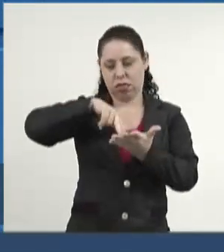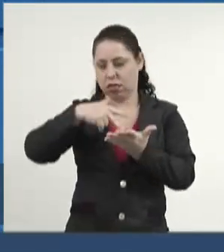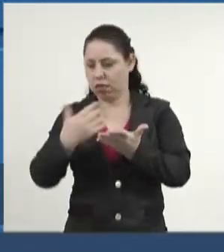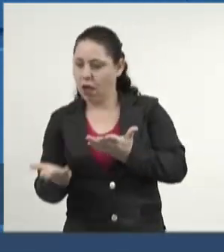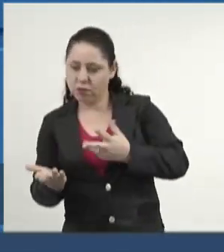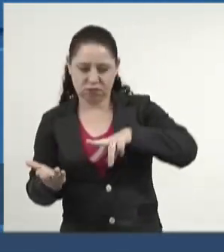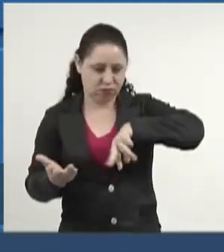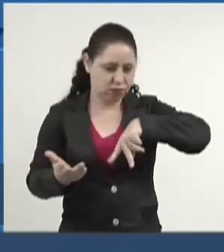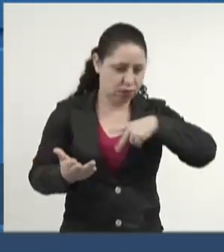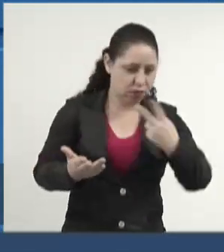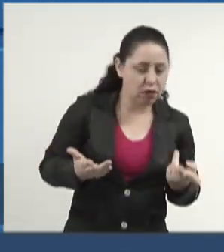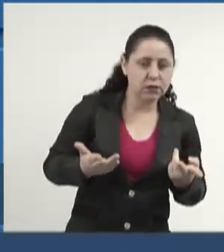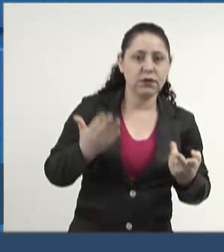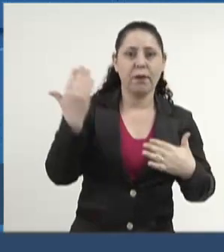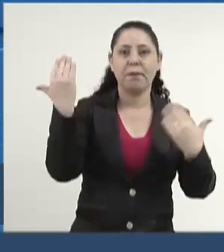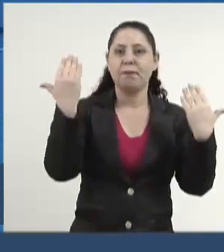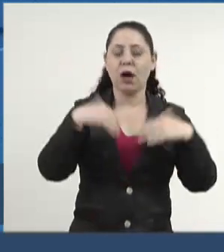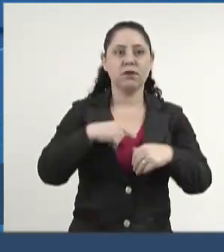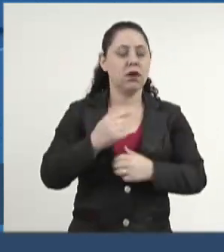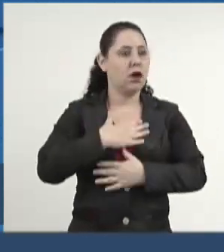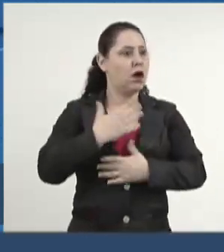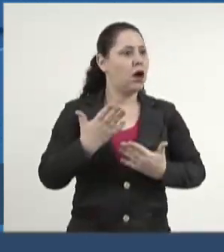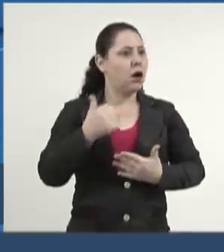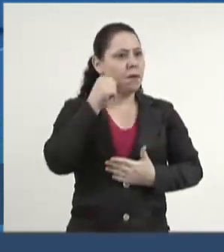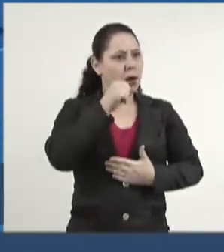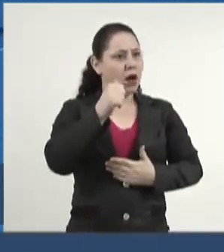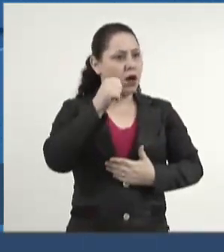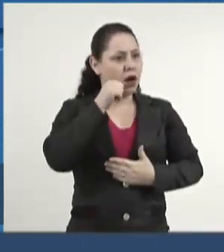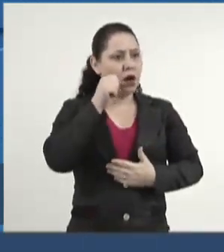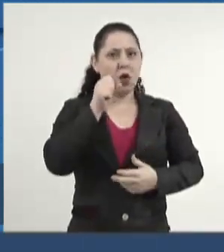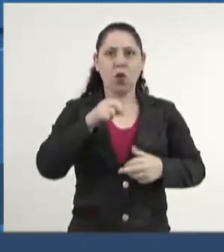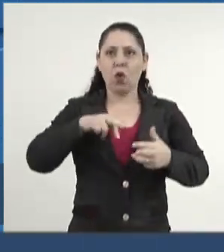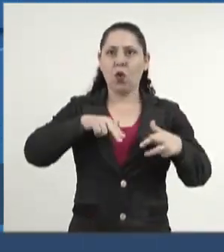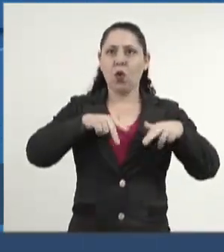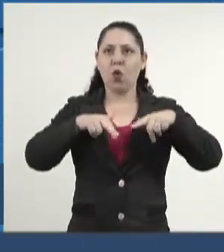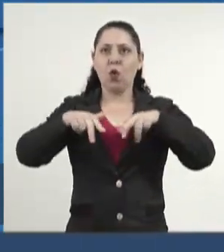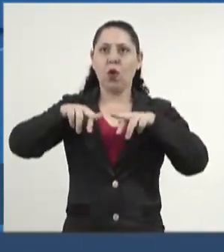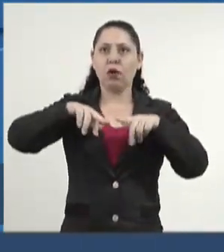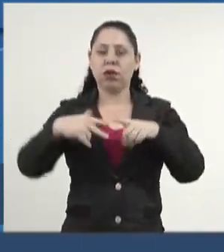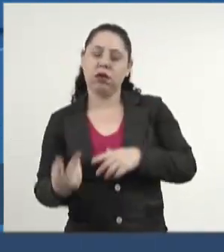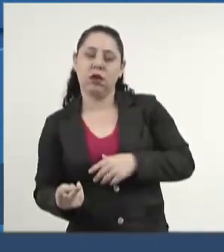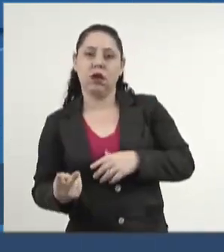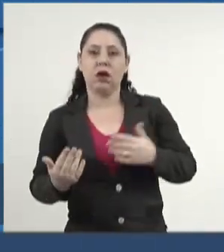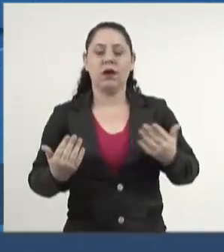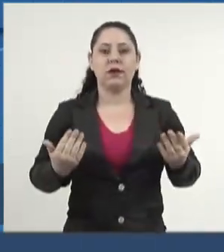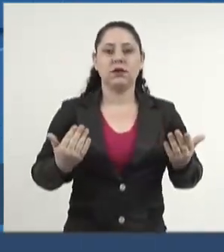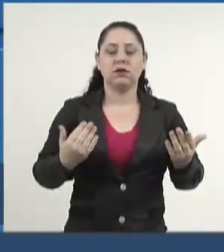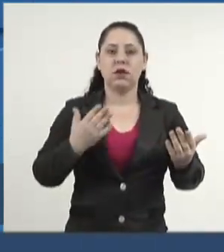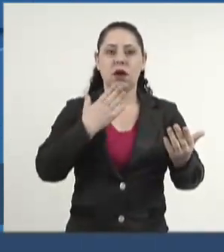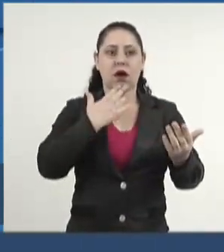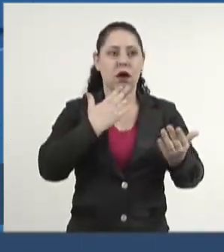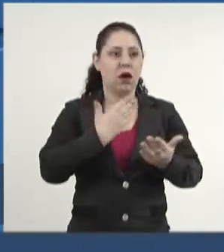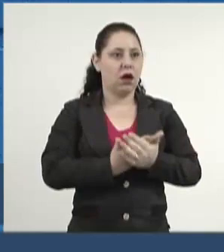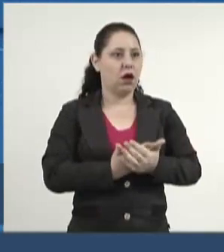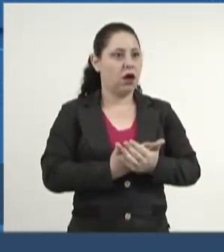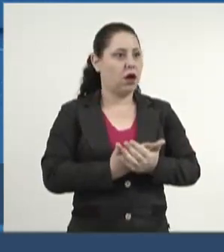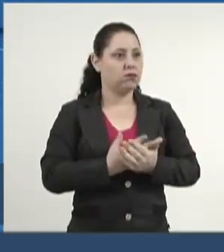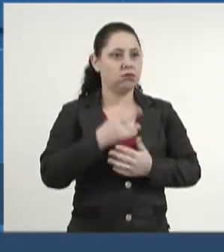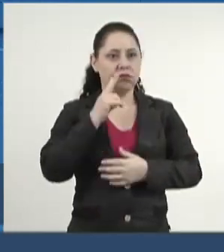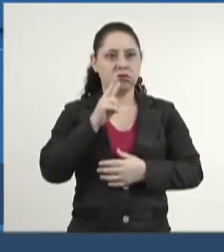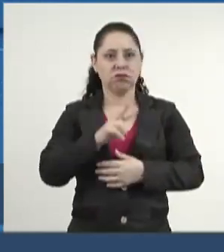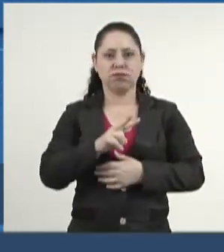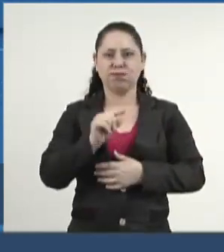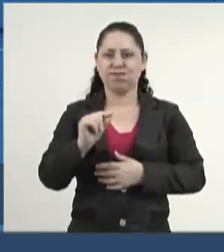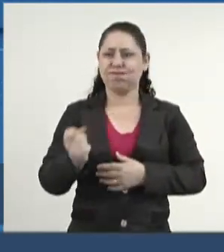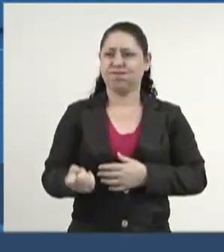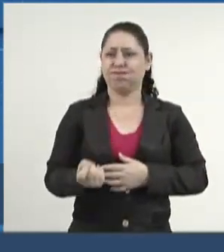pessoas caindo na prova. Me assustou ali uma senhora que estava em pé e, de repente, tombou. Chega a ser cenas deprimentes a ver o